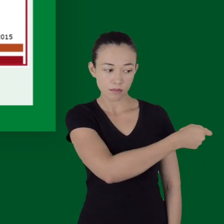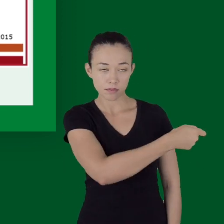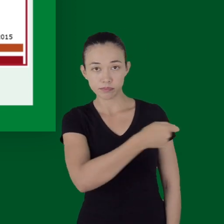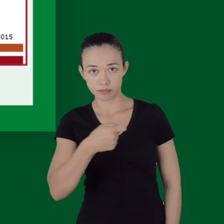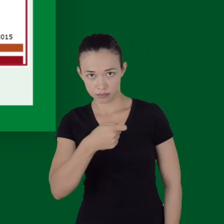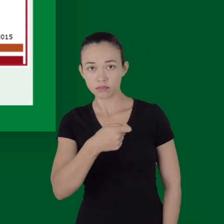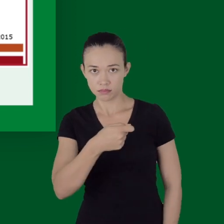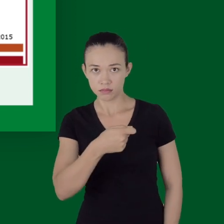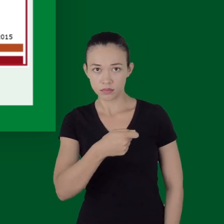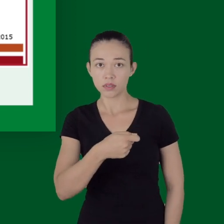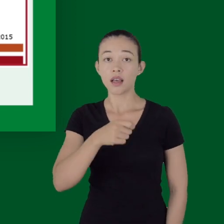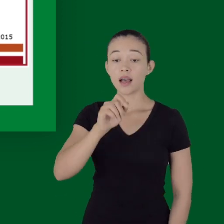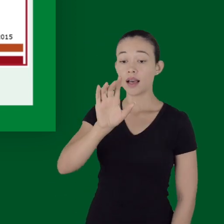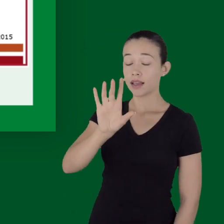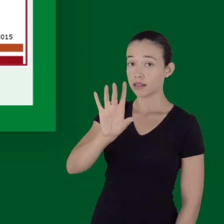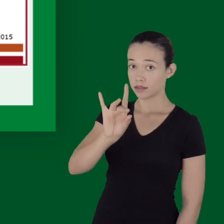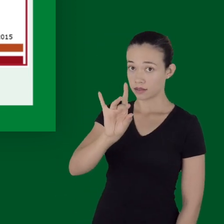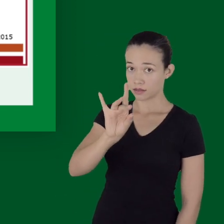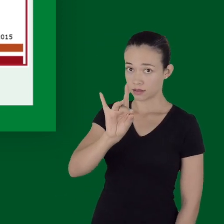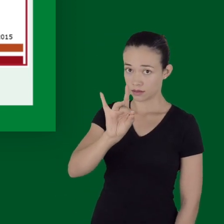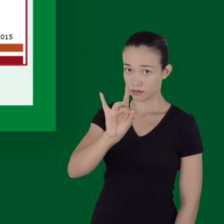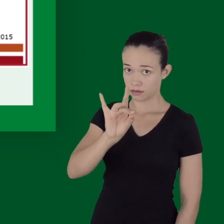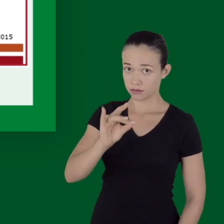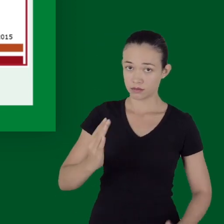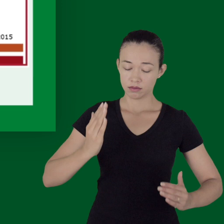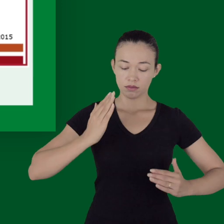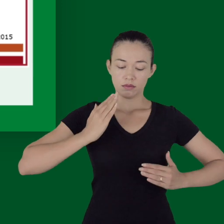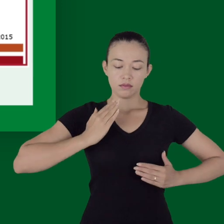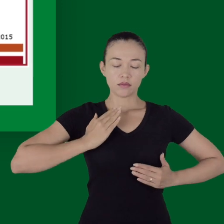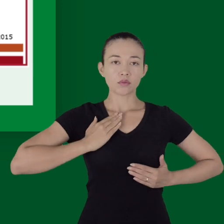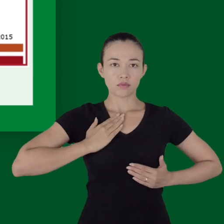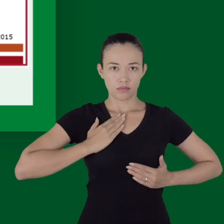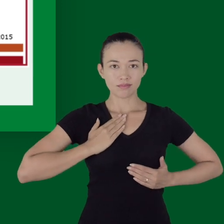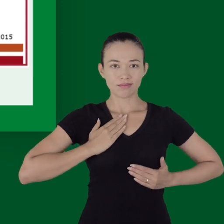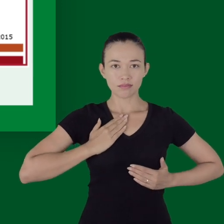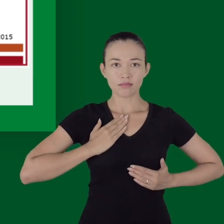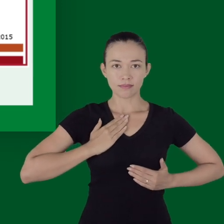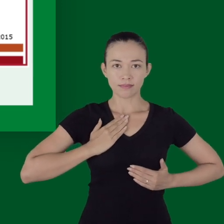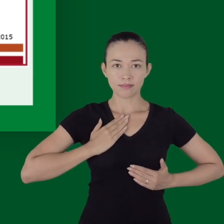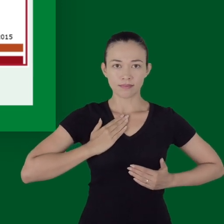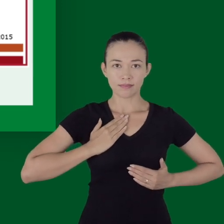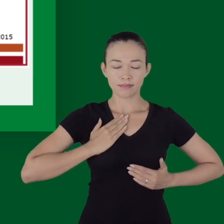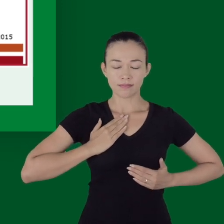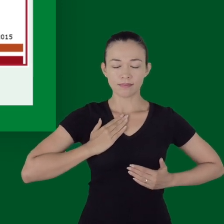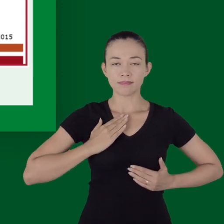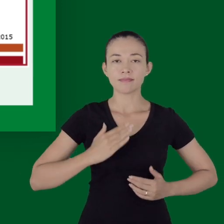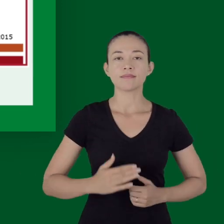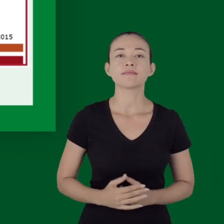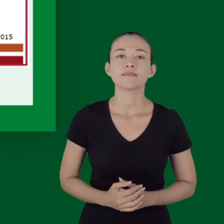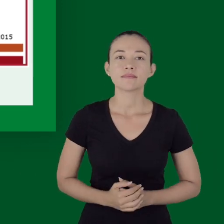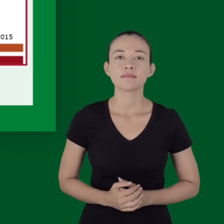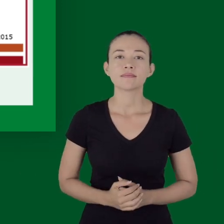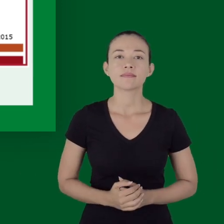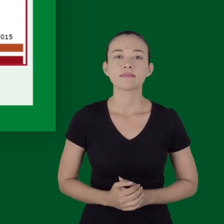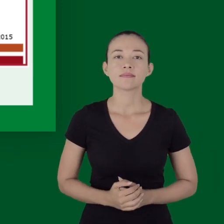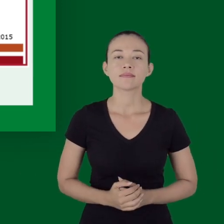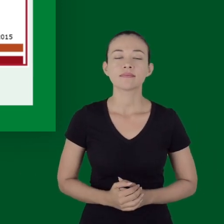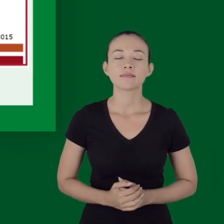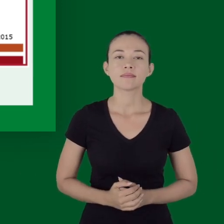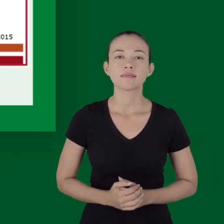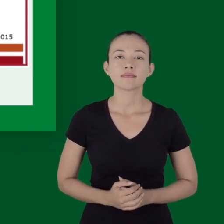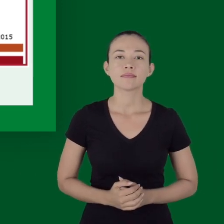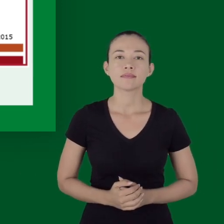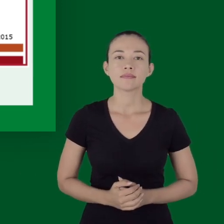é transcutâneo, né? A gente coloca por cima, cola na pele do paciente. A posição mais comum é